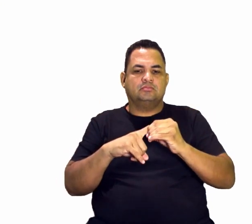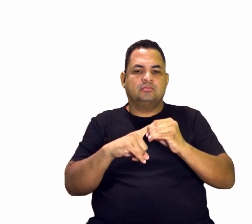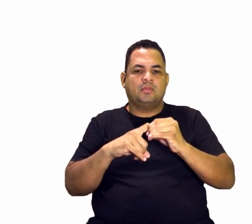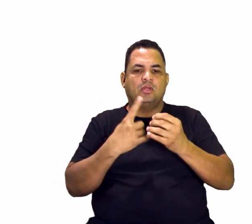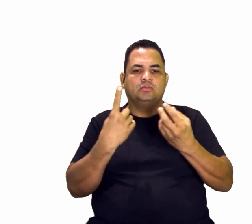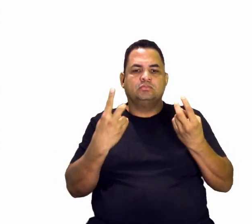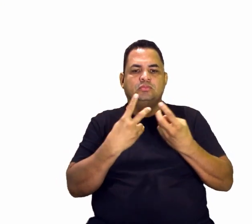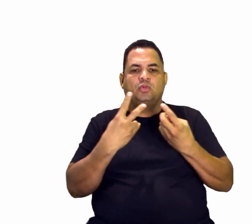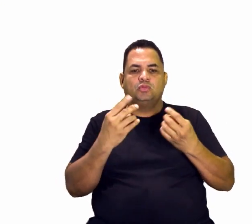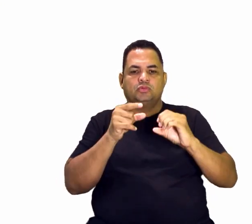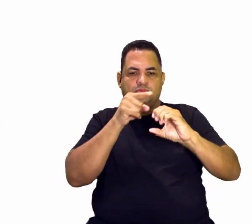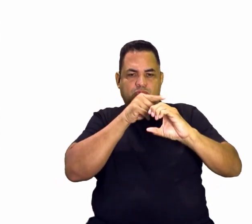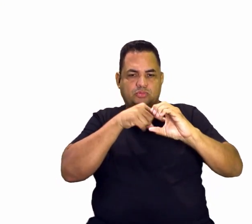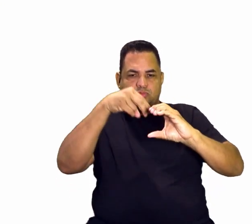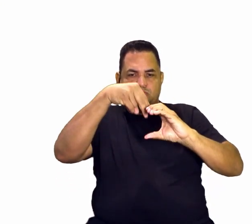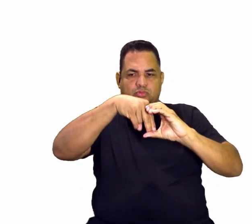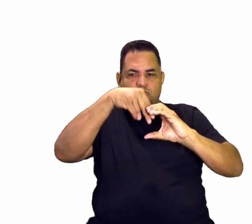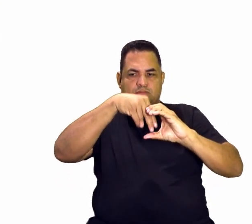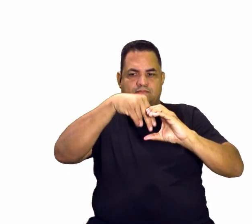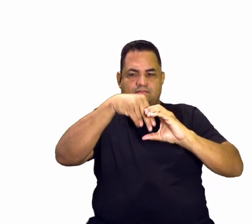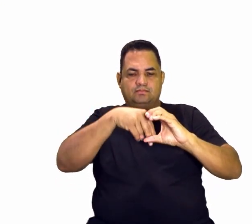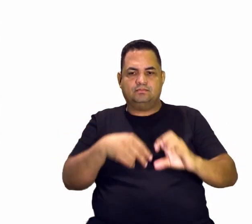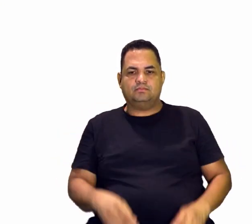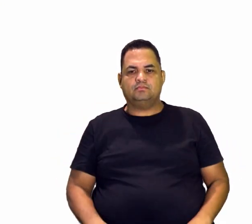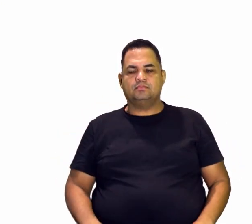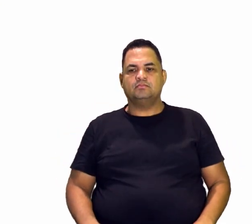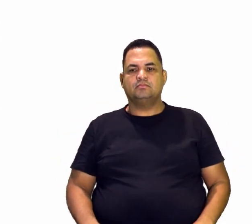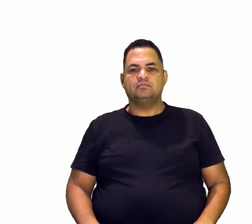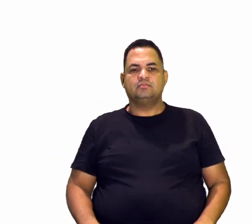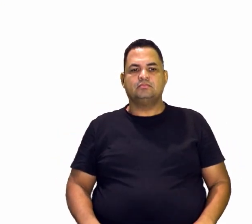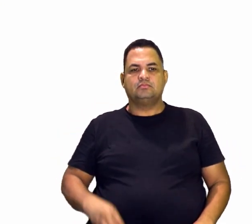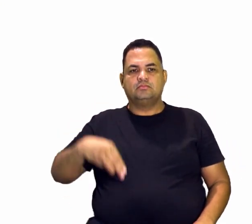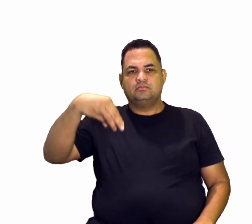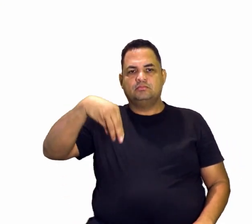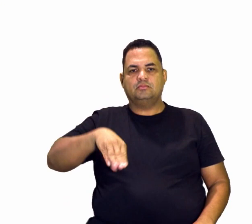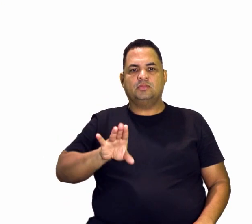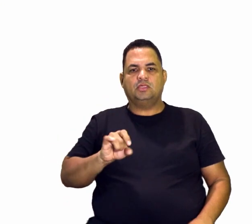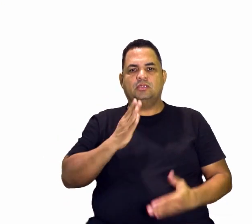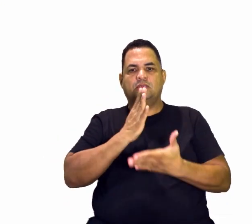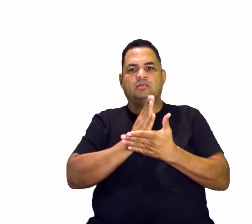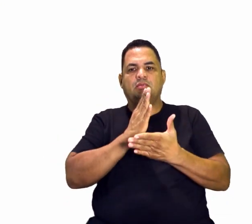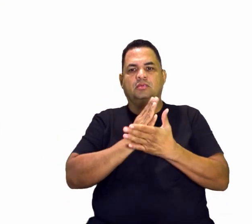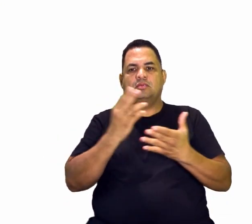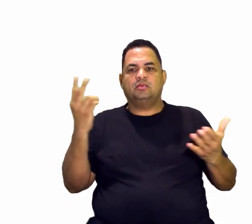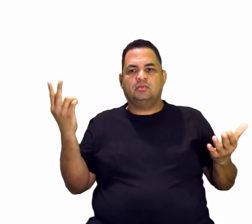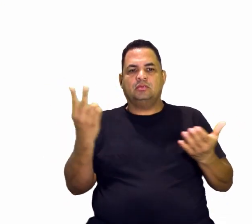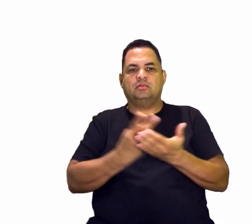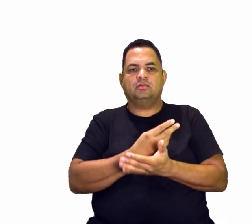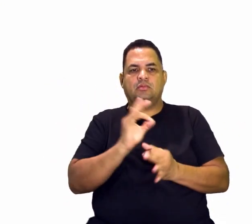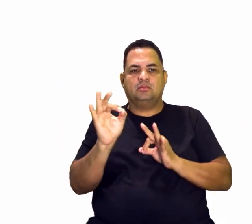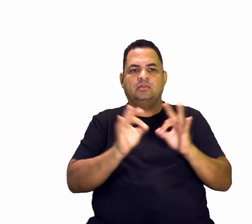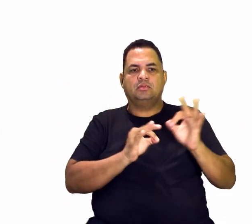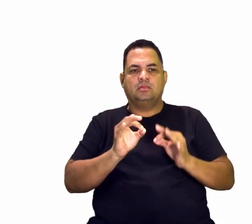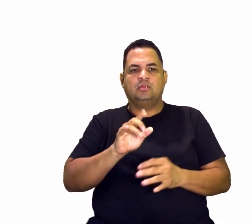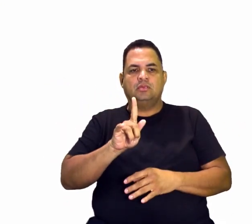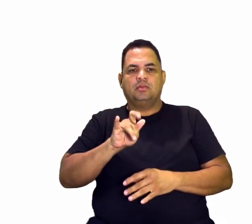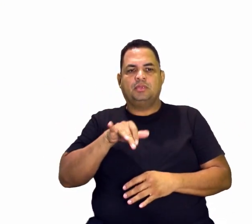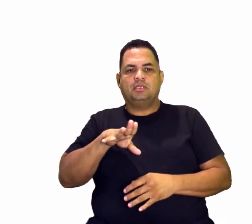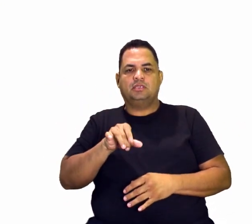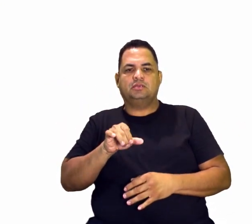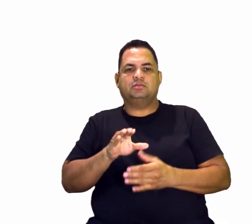núcleos, tá bom? Então, leia pra gente, prof, meiose é o quê? Meiose é a divisão celular que ocorre na formação